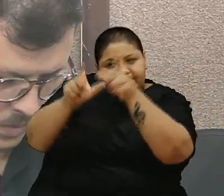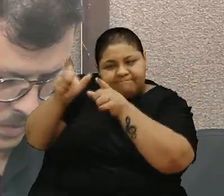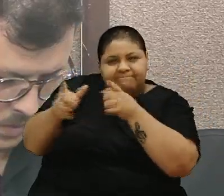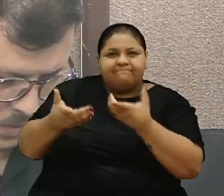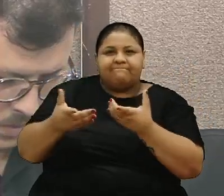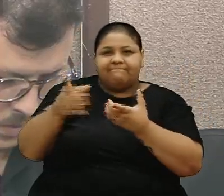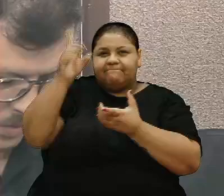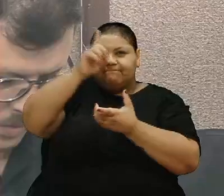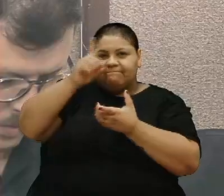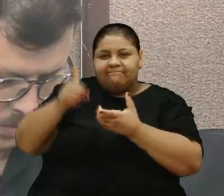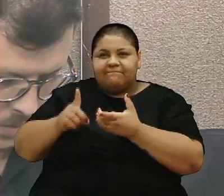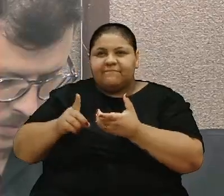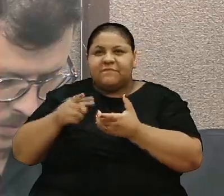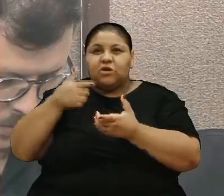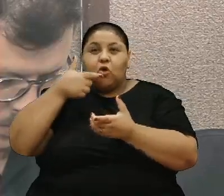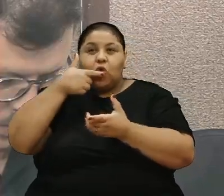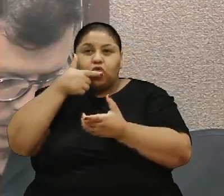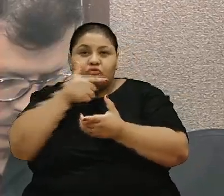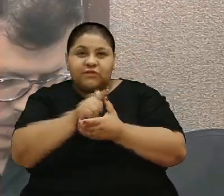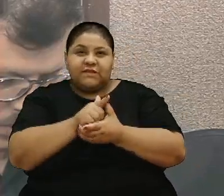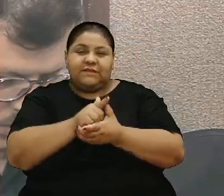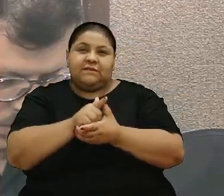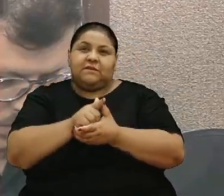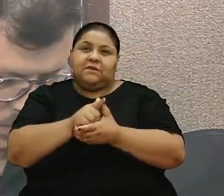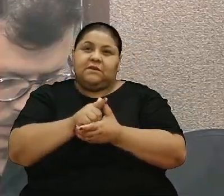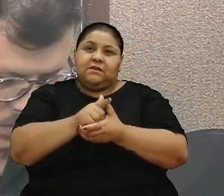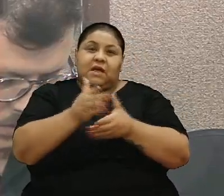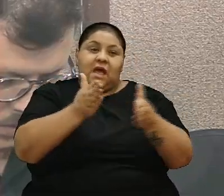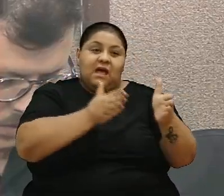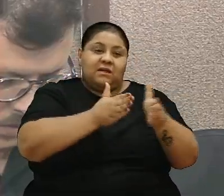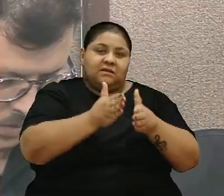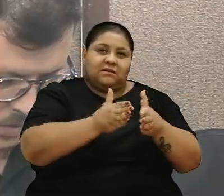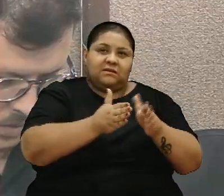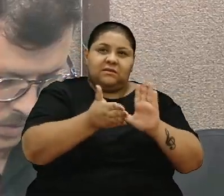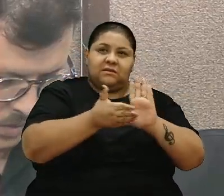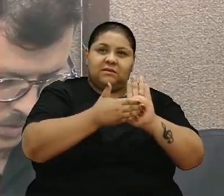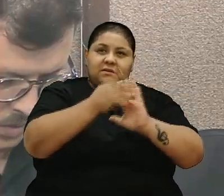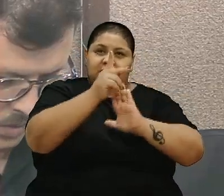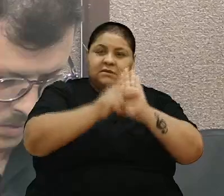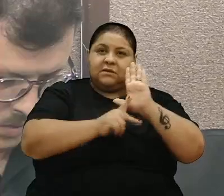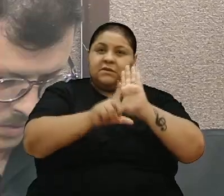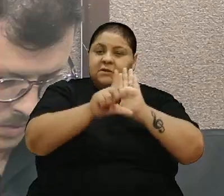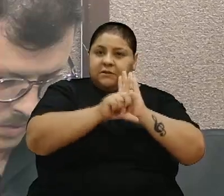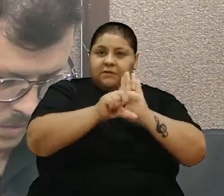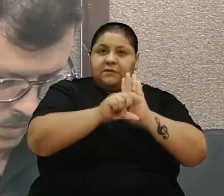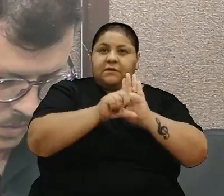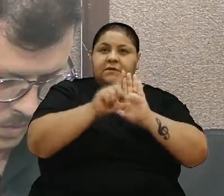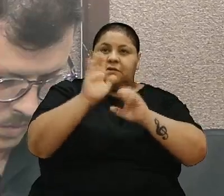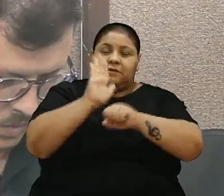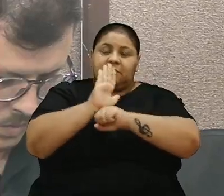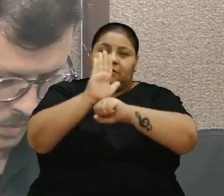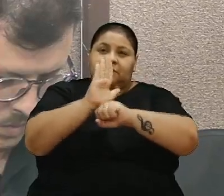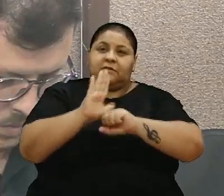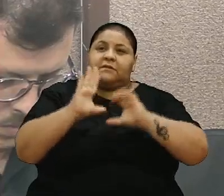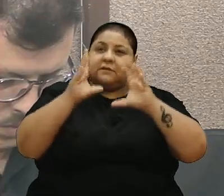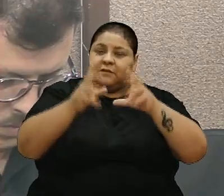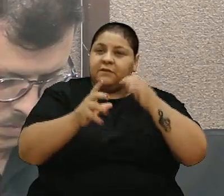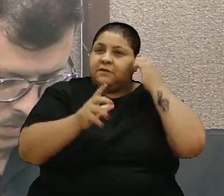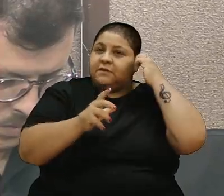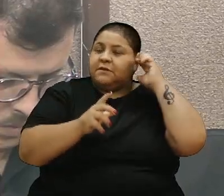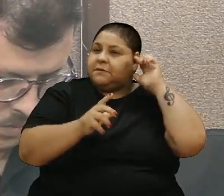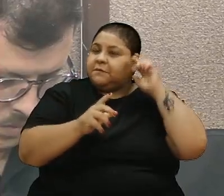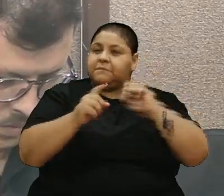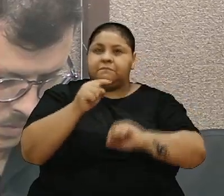pessoas chegarem até o seu destino. Inclusive, protocolei um projeto de lei a respeito disso que vai beneficiar a todos, tanto